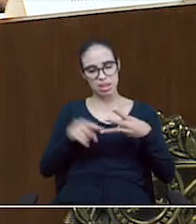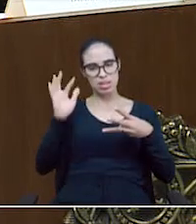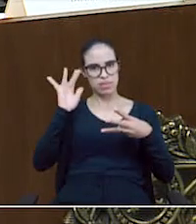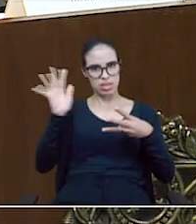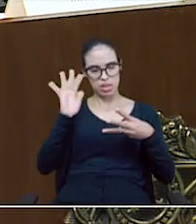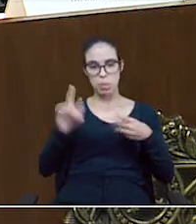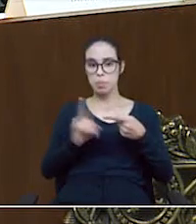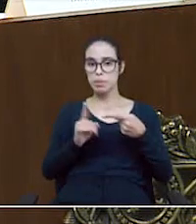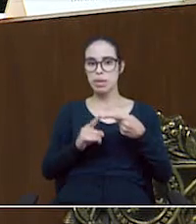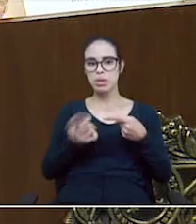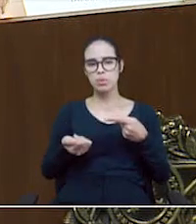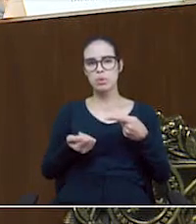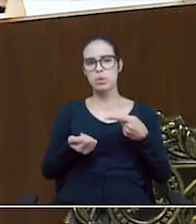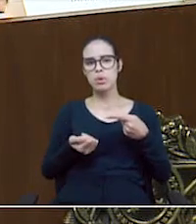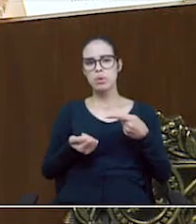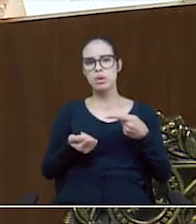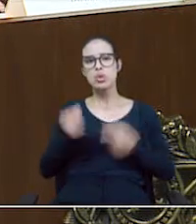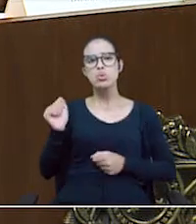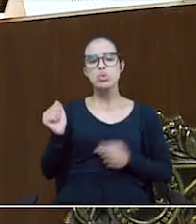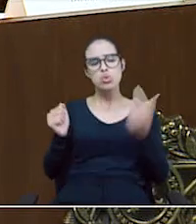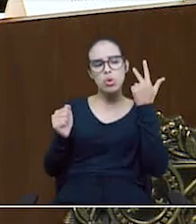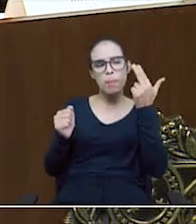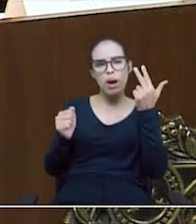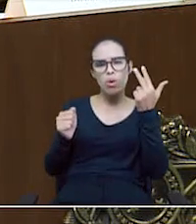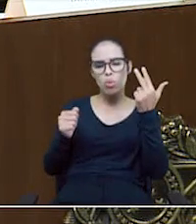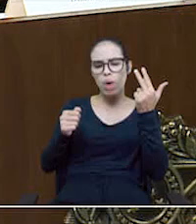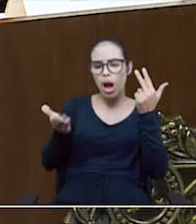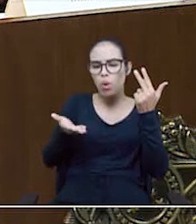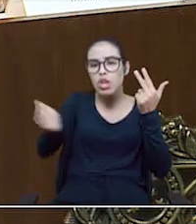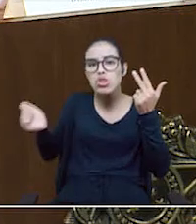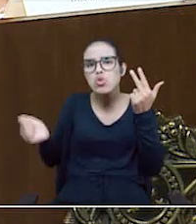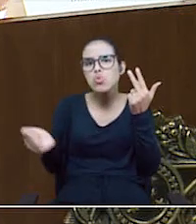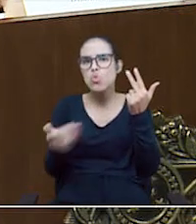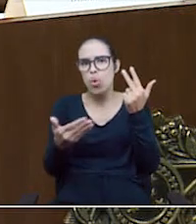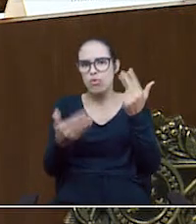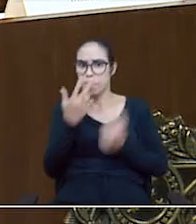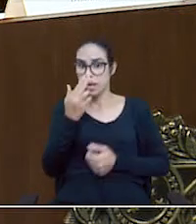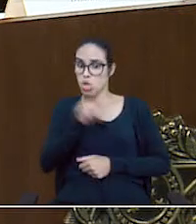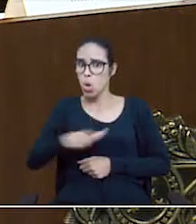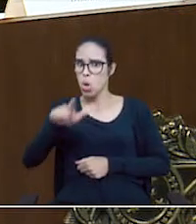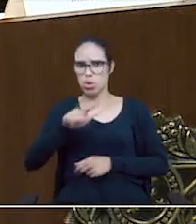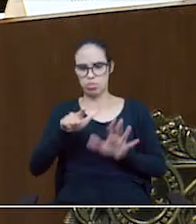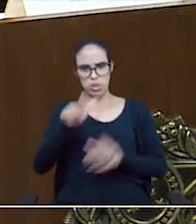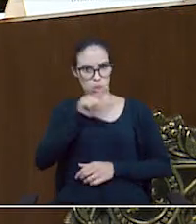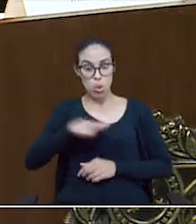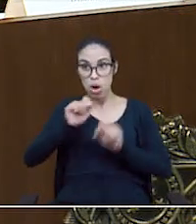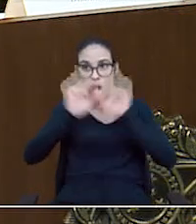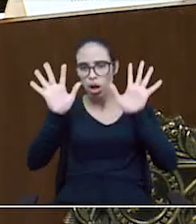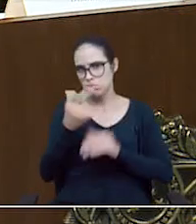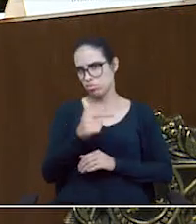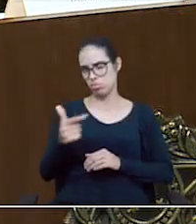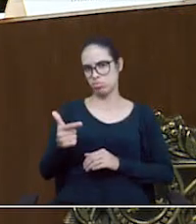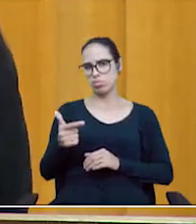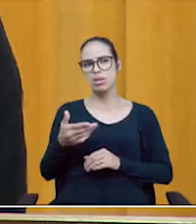é exatamente esse novo normal, que aparentemente parece óbvio, mas de óbvio ele não tem nada. Será que os nossos